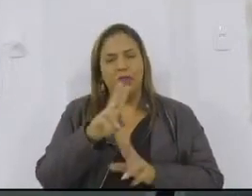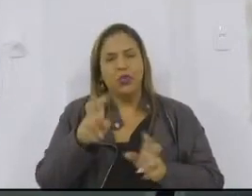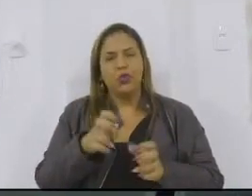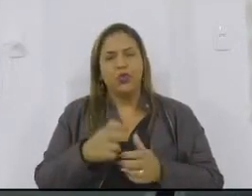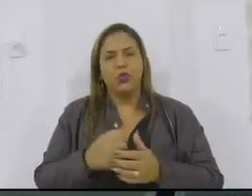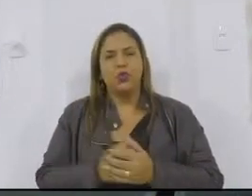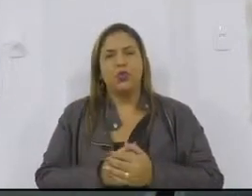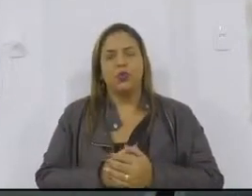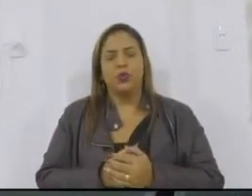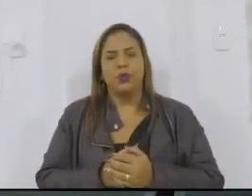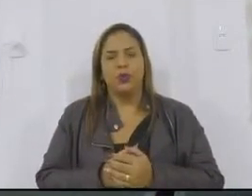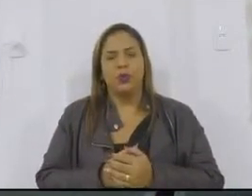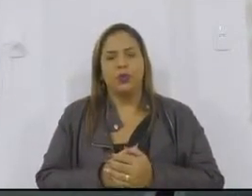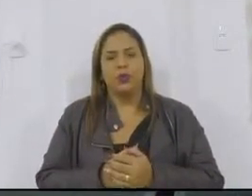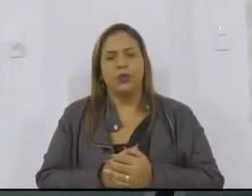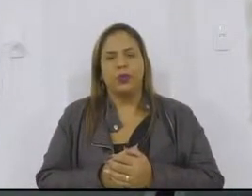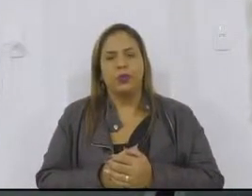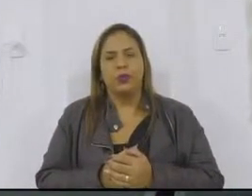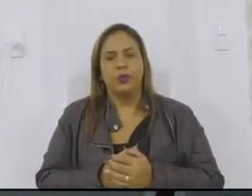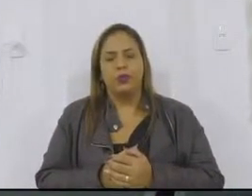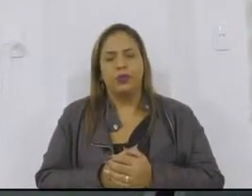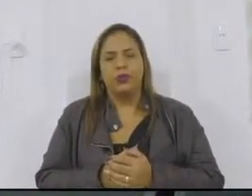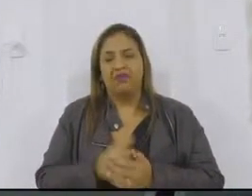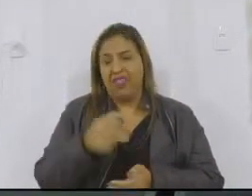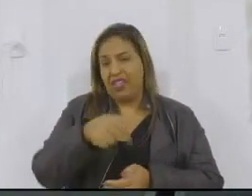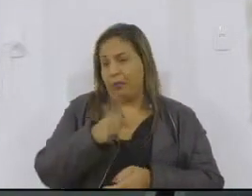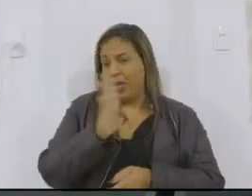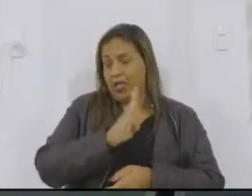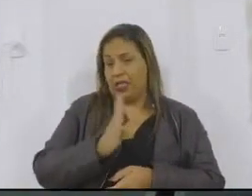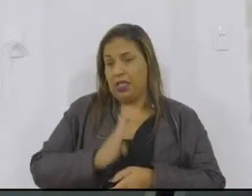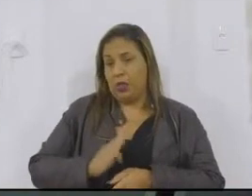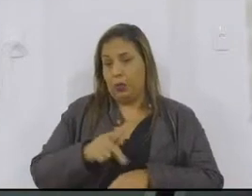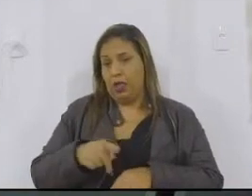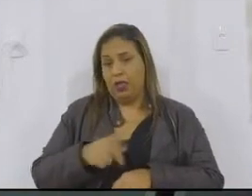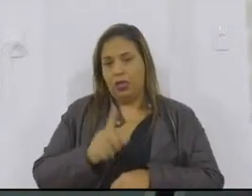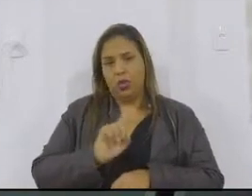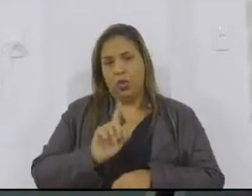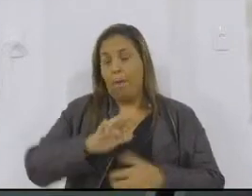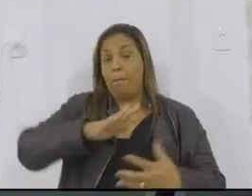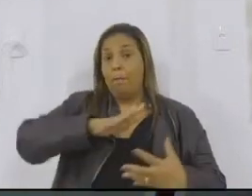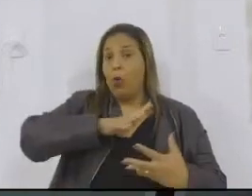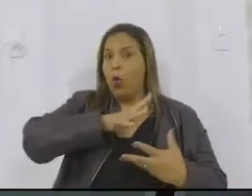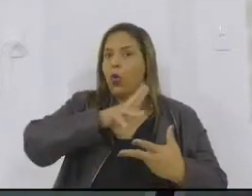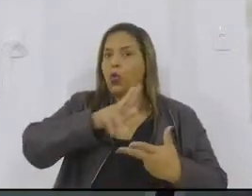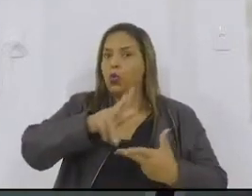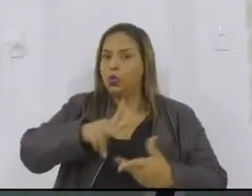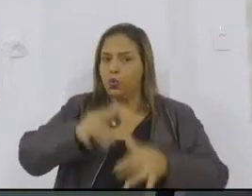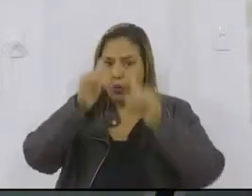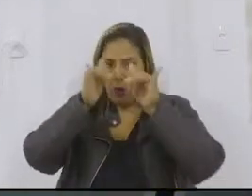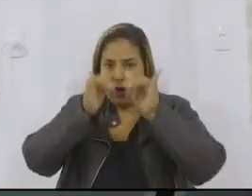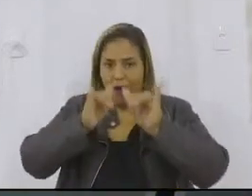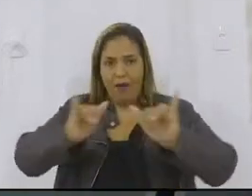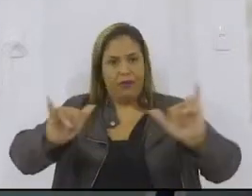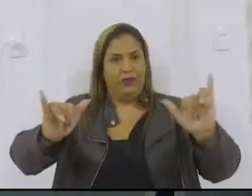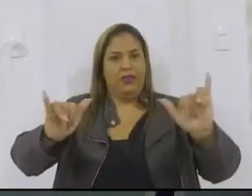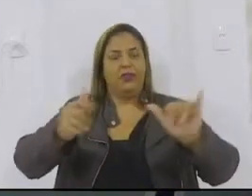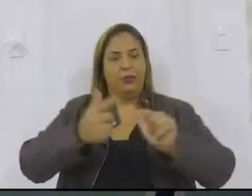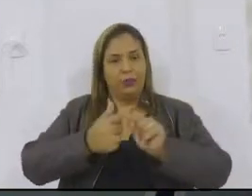que, né, não é só Tanguá, atinge o Brasil, né, realmente o mundo, né, a questão das drogas. Então,